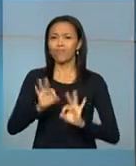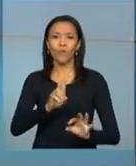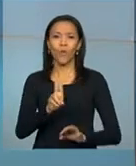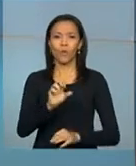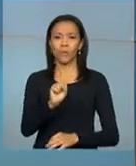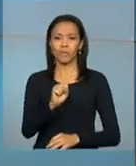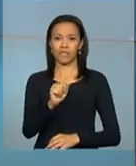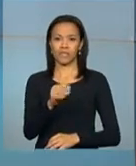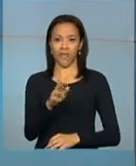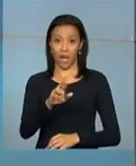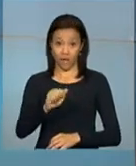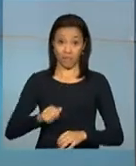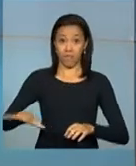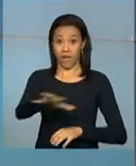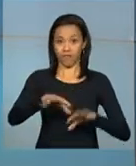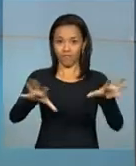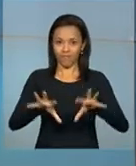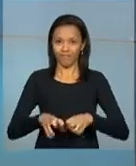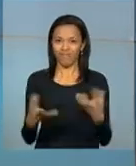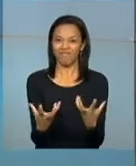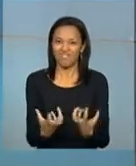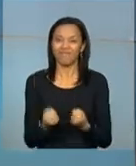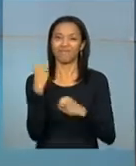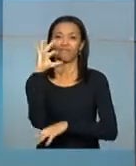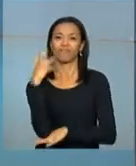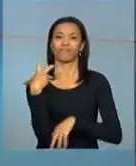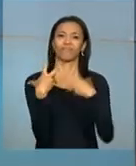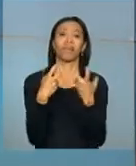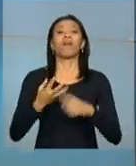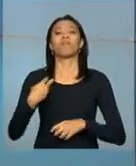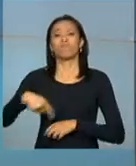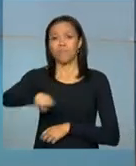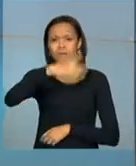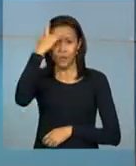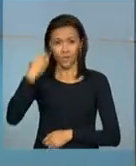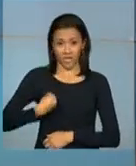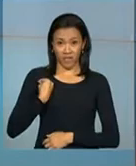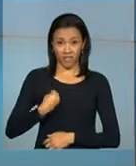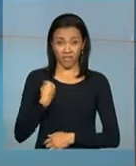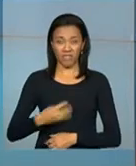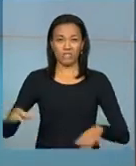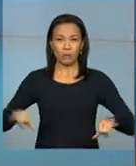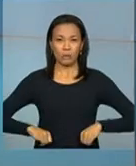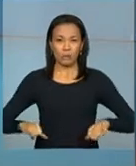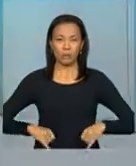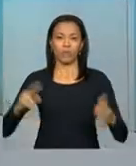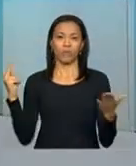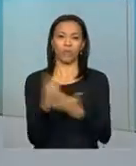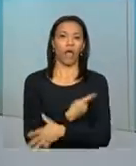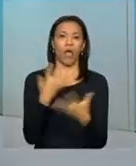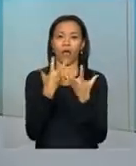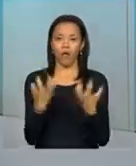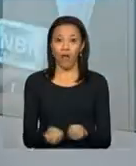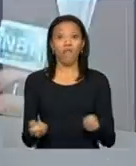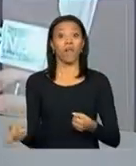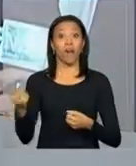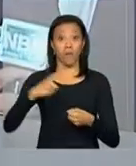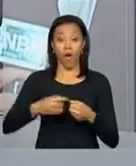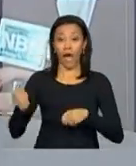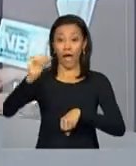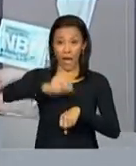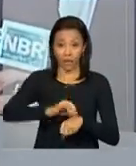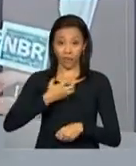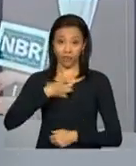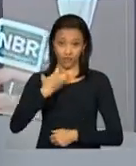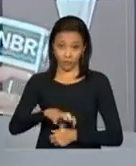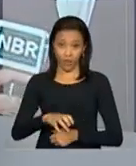semiárido são medidas de Apoio aos Produtores Rurais que vivem nas regiões atingidas pela seca vamos ao vivo a capital baiana